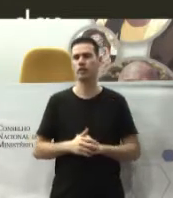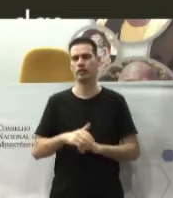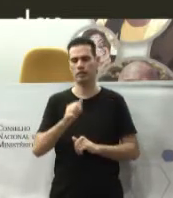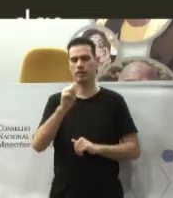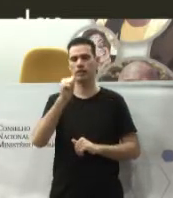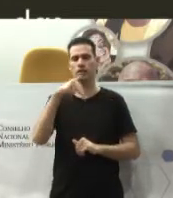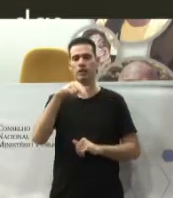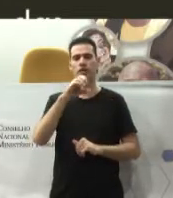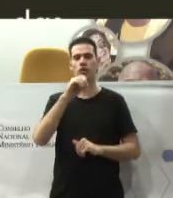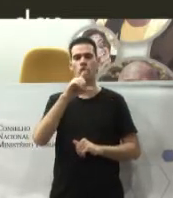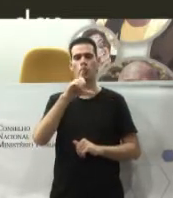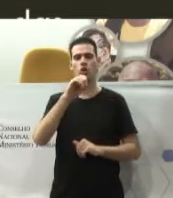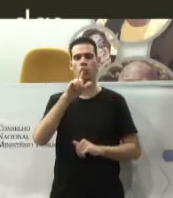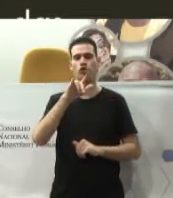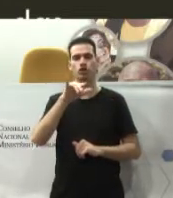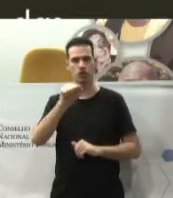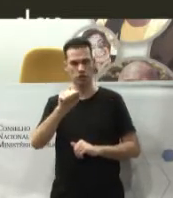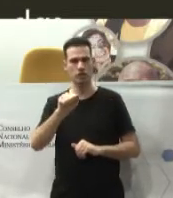oncologia,